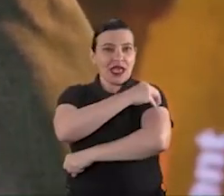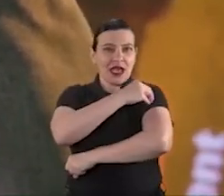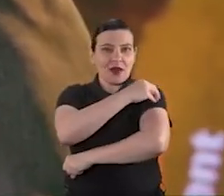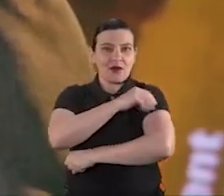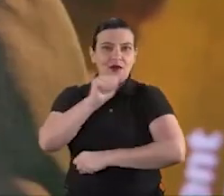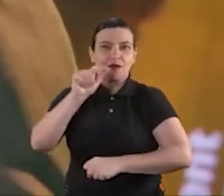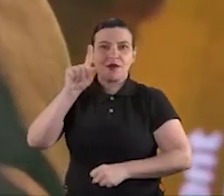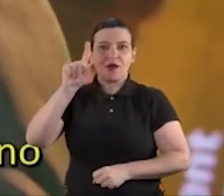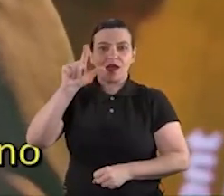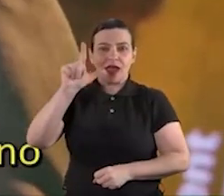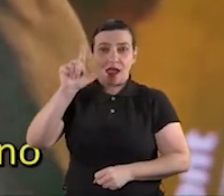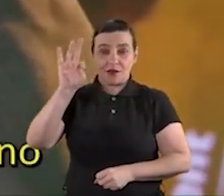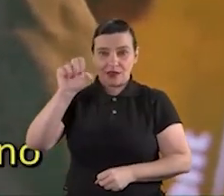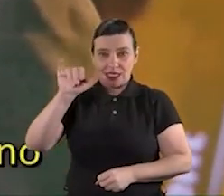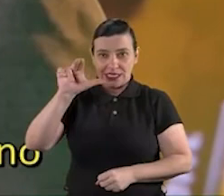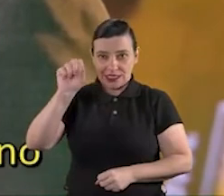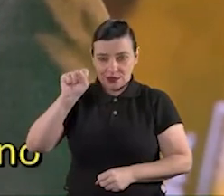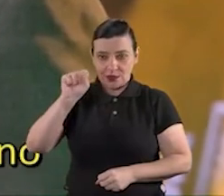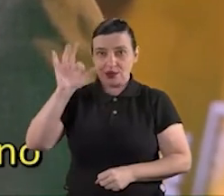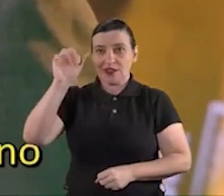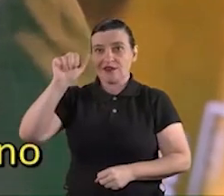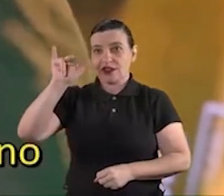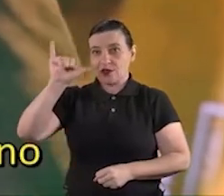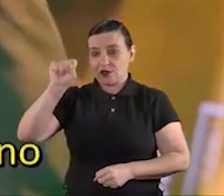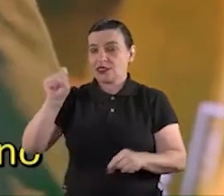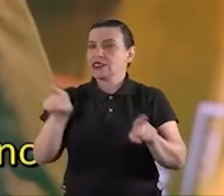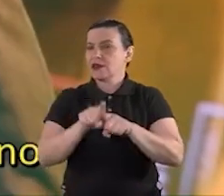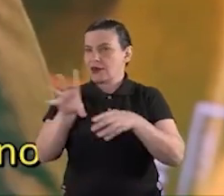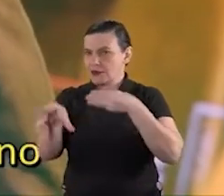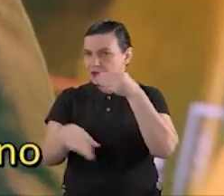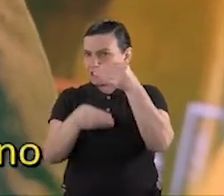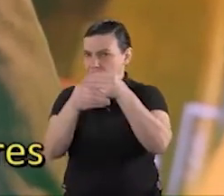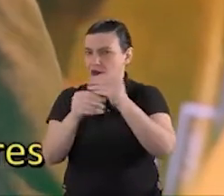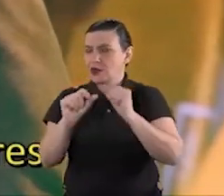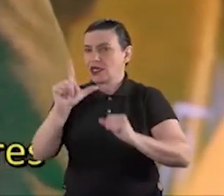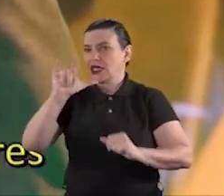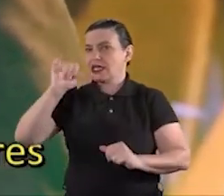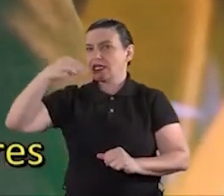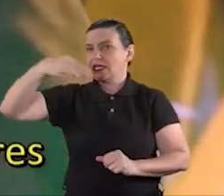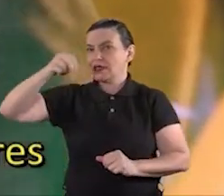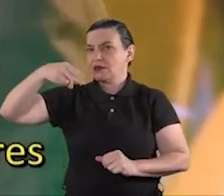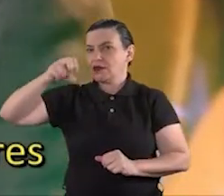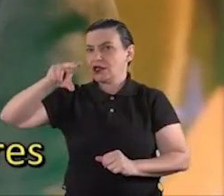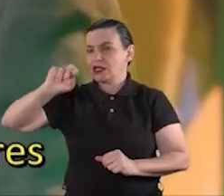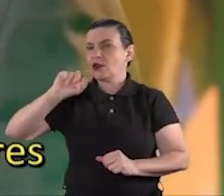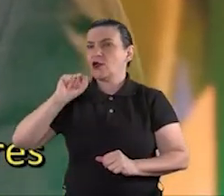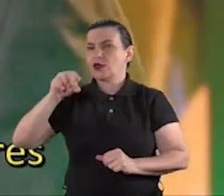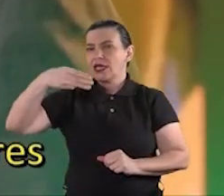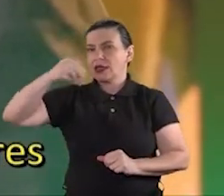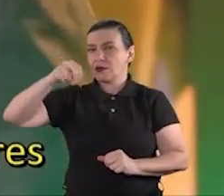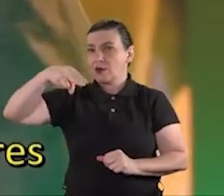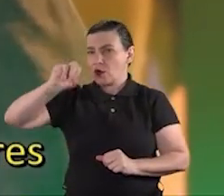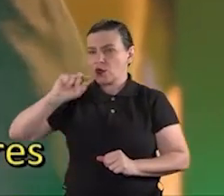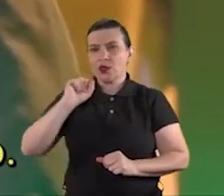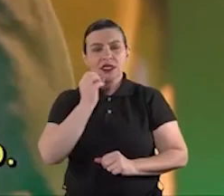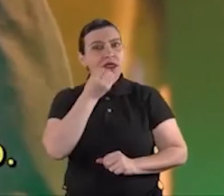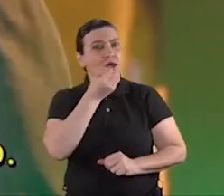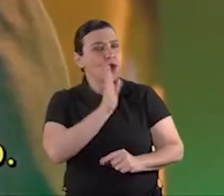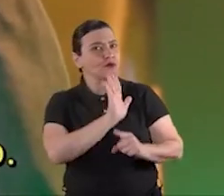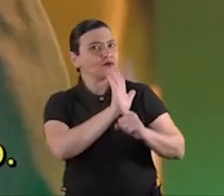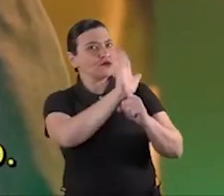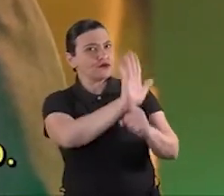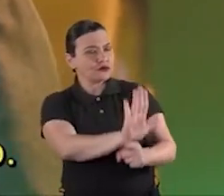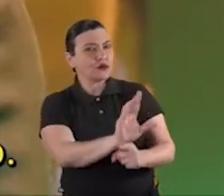aldeídos e disso é nós E por falar nisso agora também podemos adicionar o d-limoneno como o mundo terpeno são bons